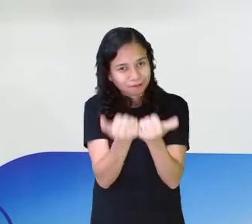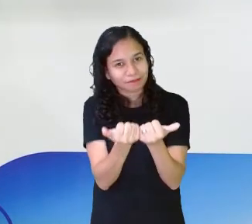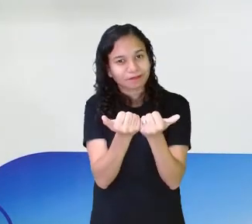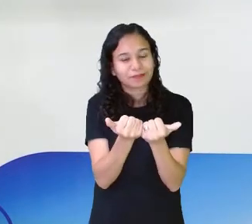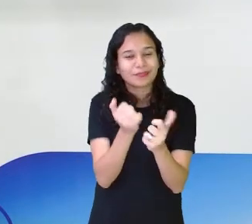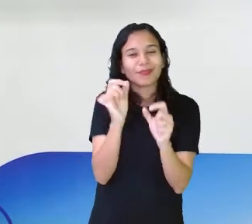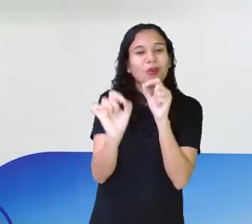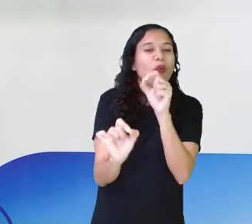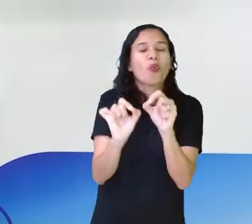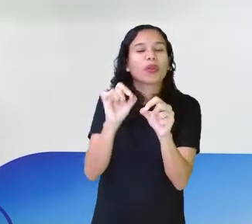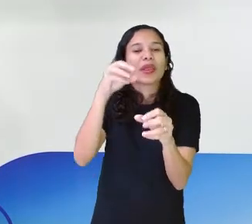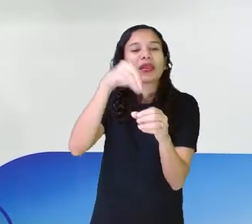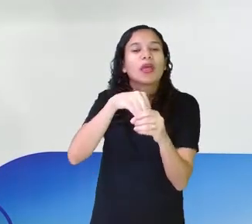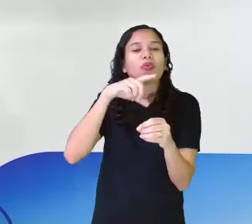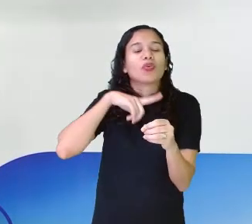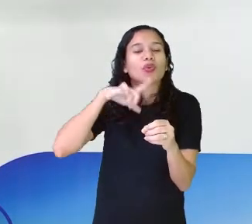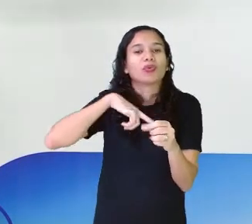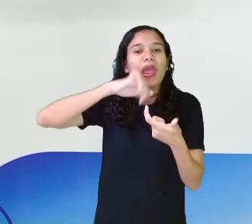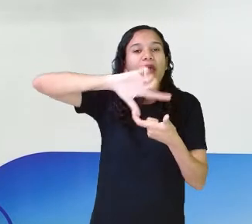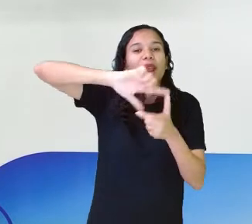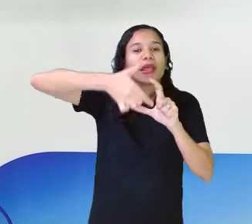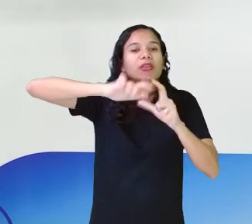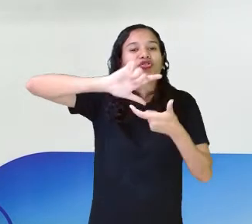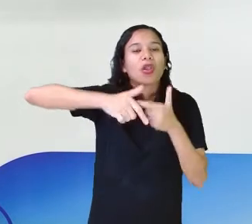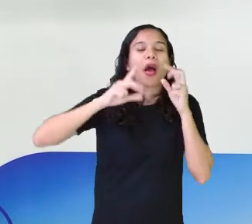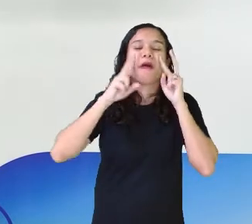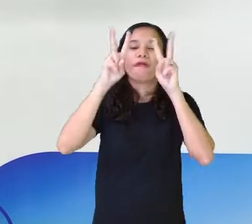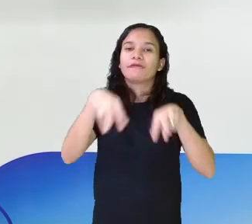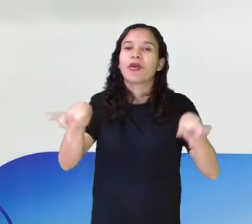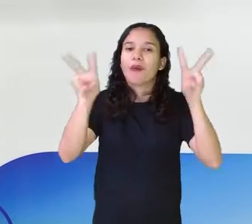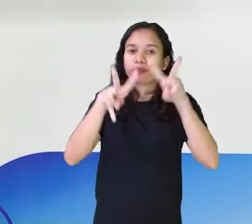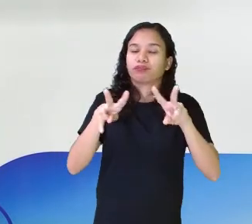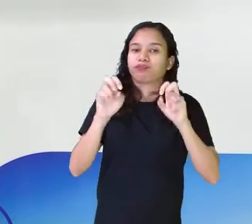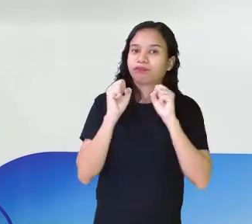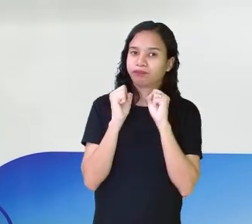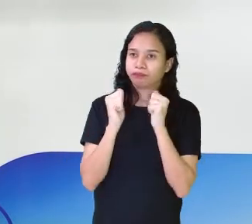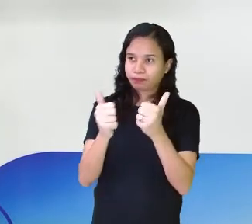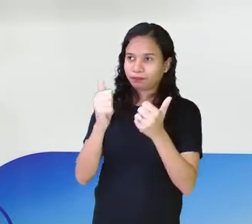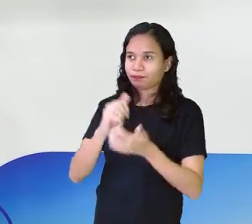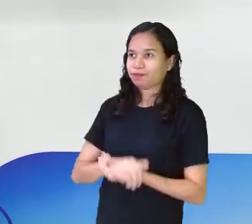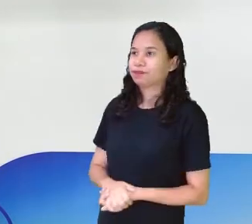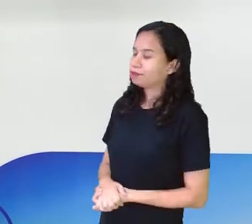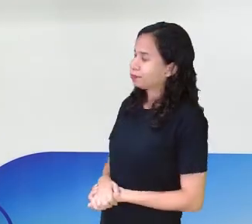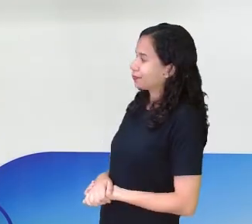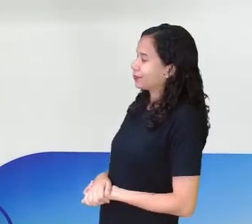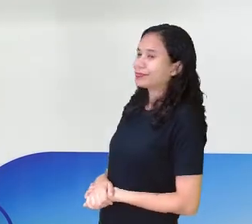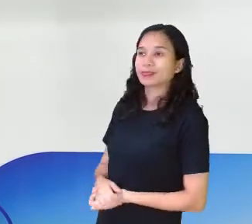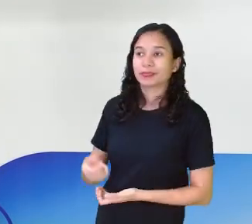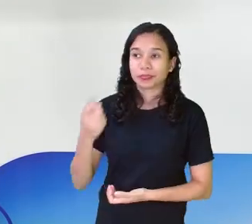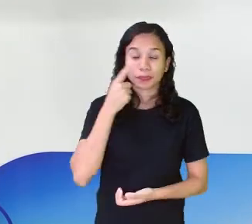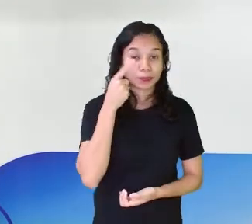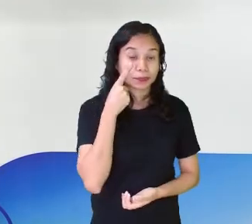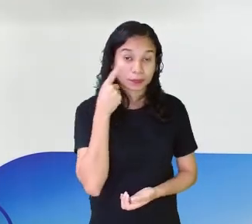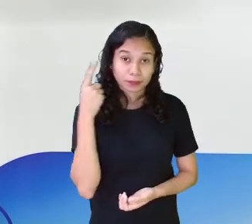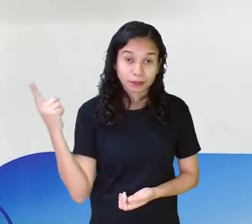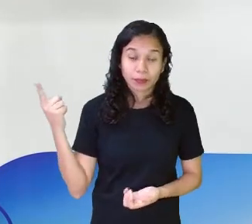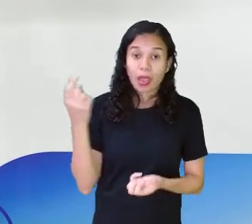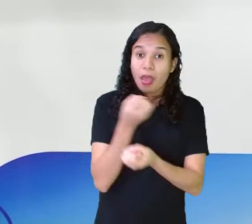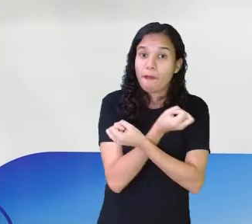Que figuras planas eu consigo visualizar. Tranquilo? Aqui eu tenho,